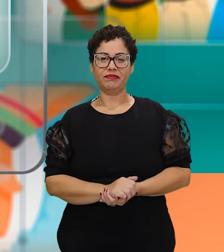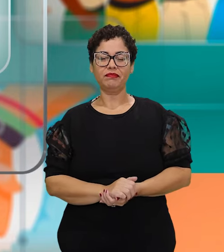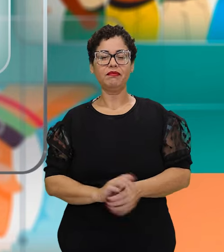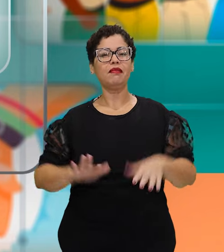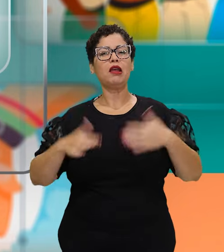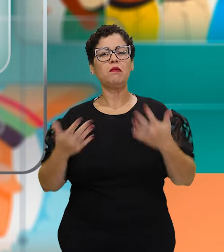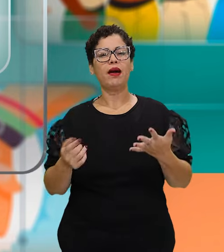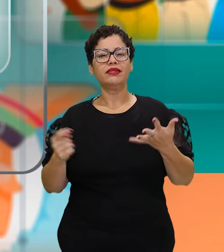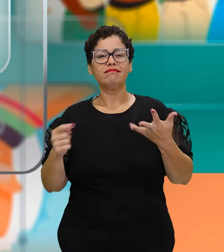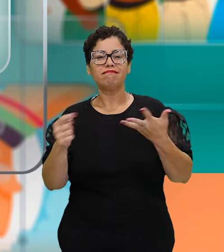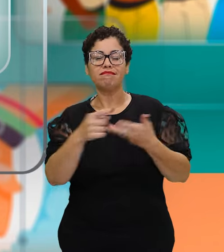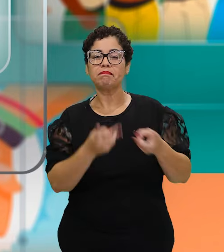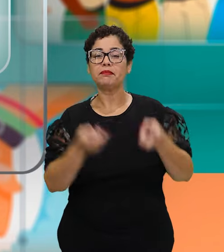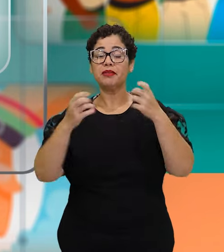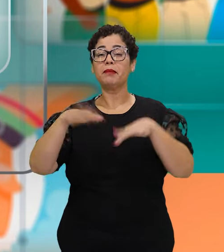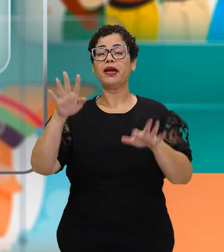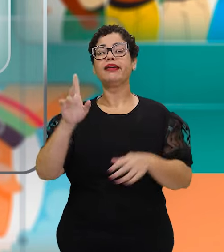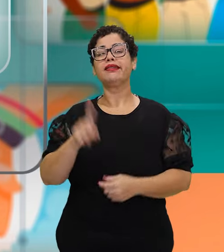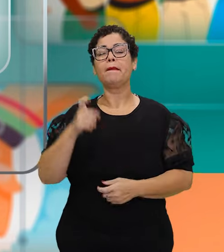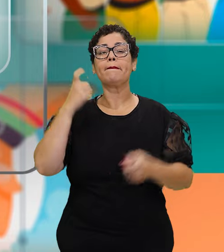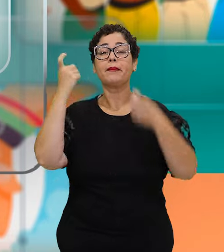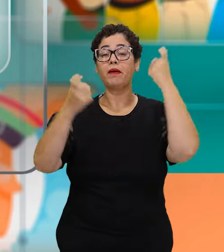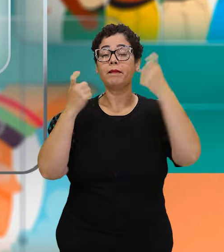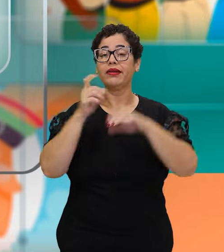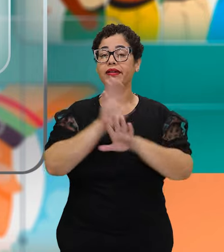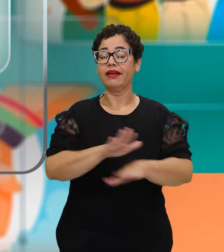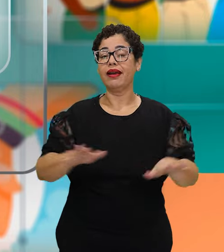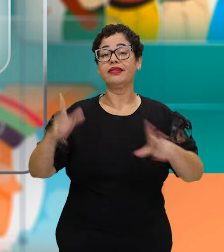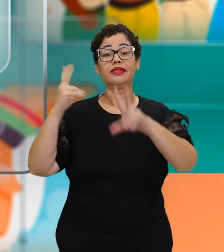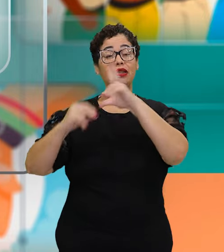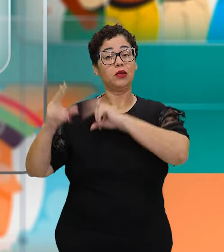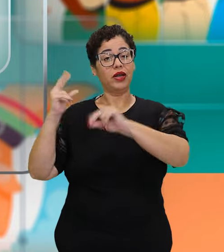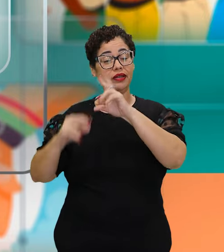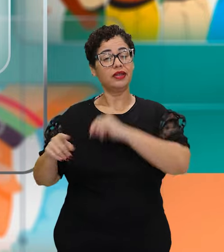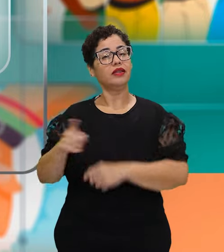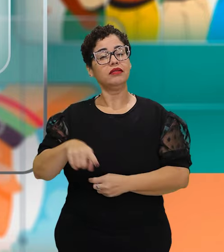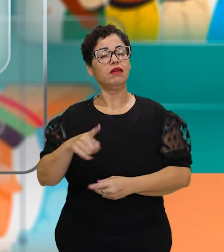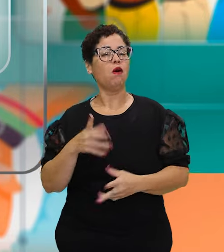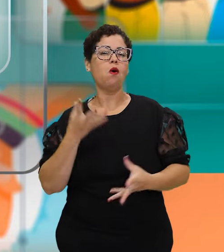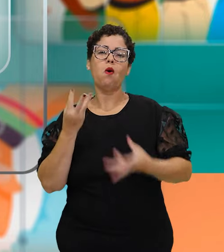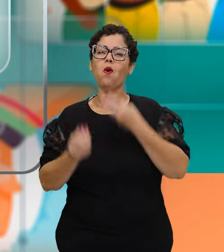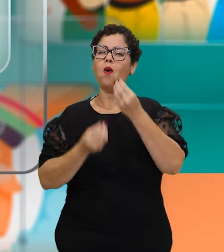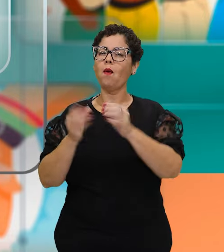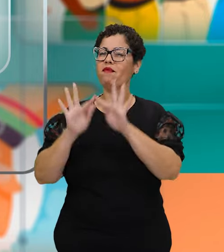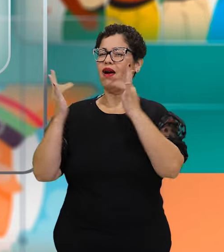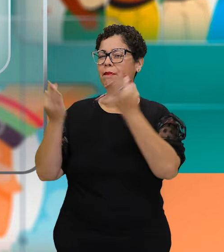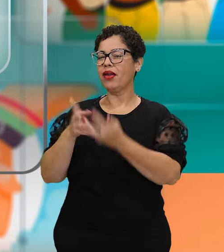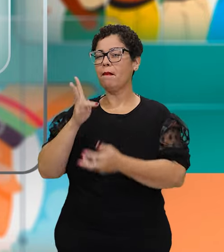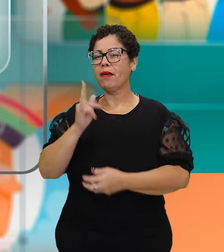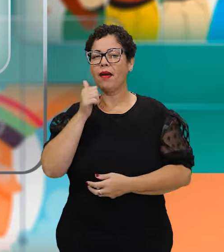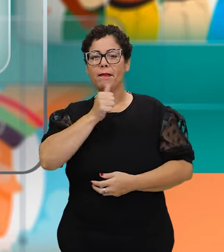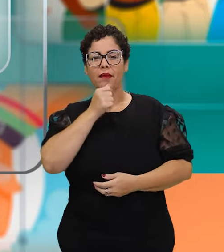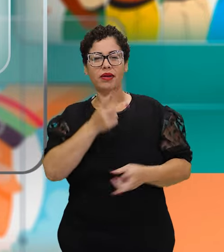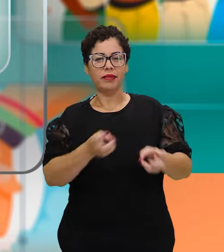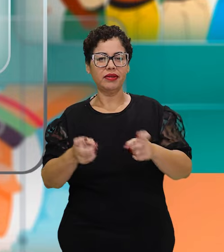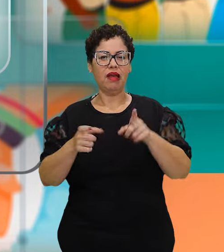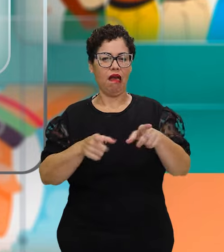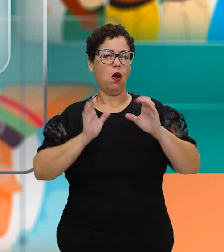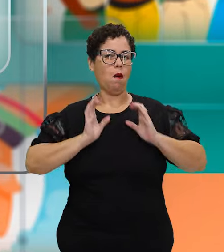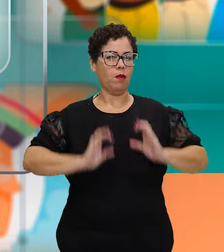Quais são os sinais mais preocupantes de depressão em crianças e adolescentes e como os pais podem distinguir